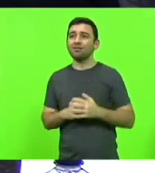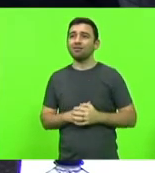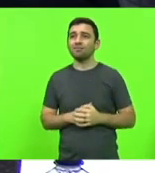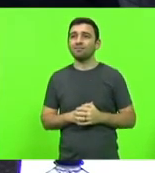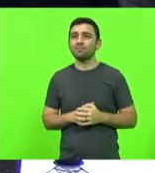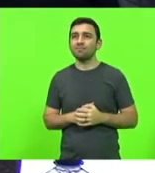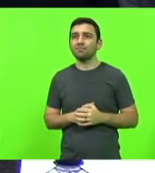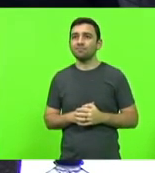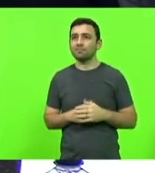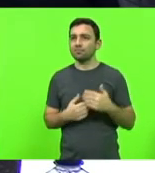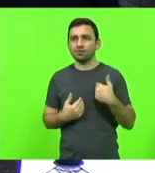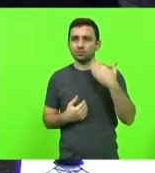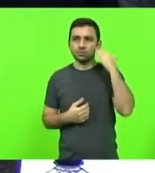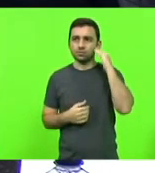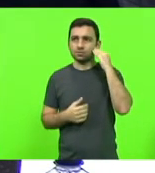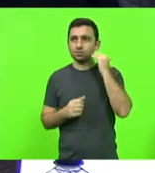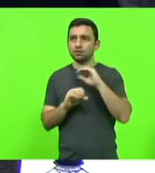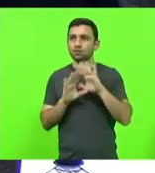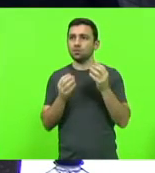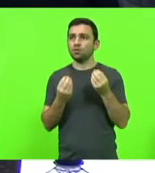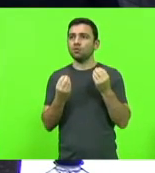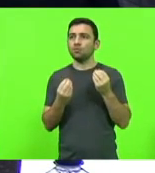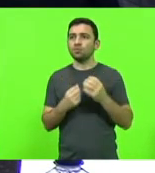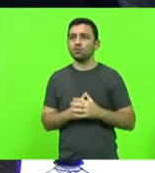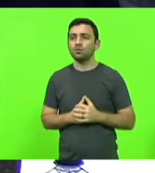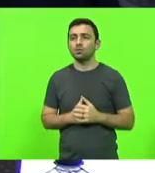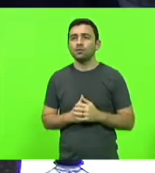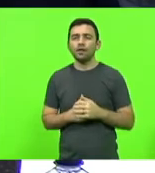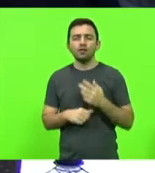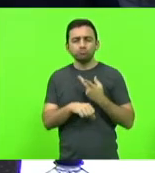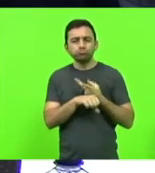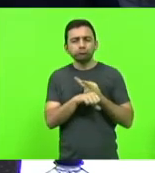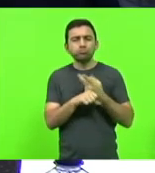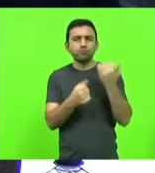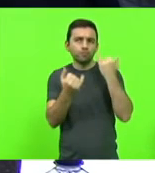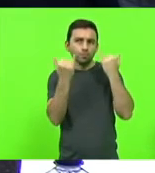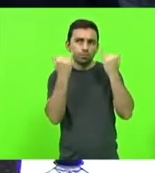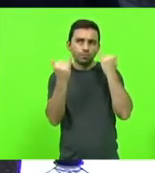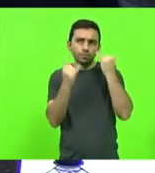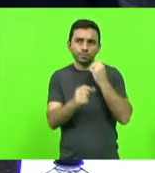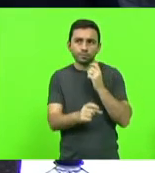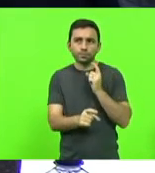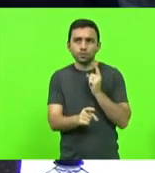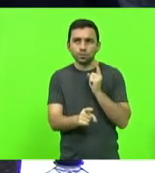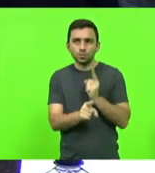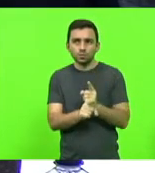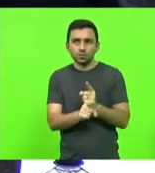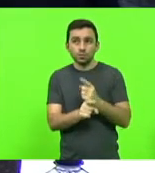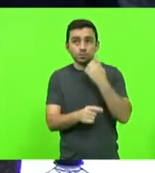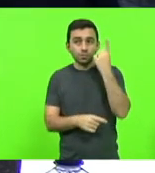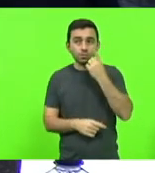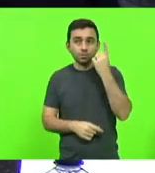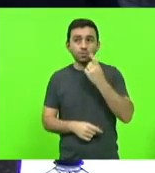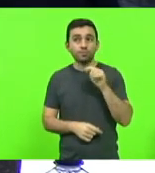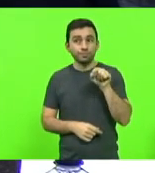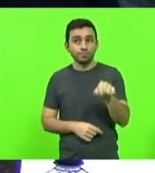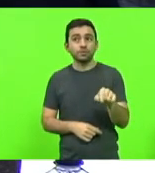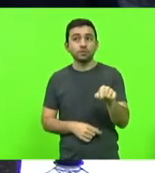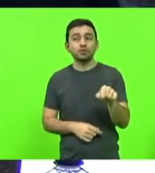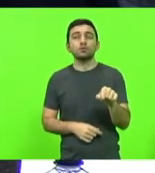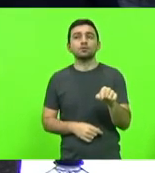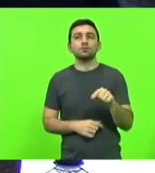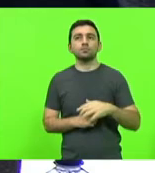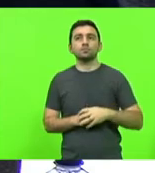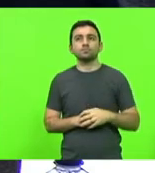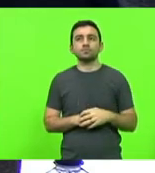Eu não consegui compreender isso. E aí, buscando mais informações, encontrei um abençoado de um deputado aqui,